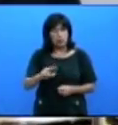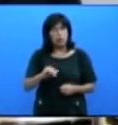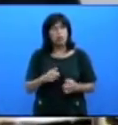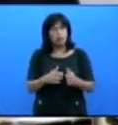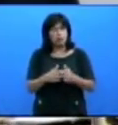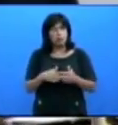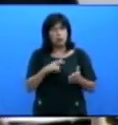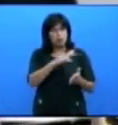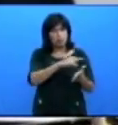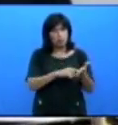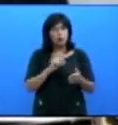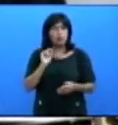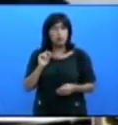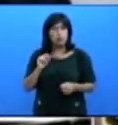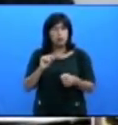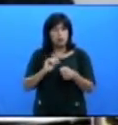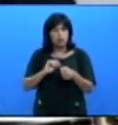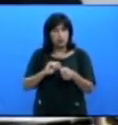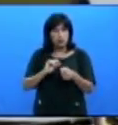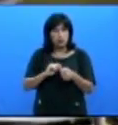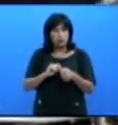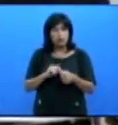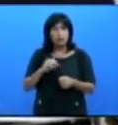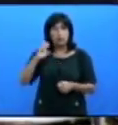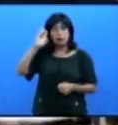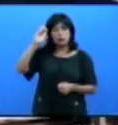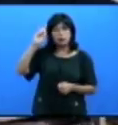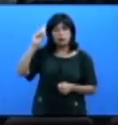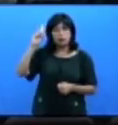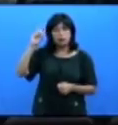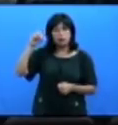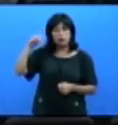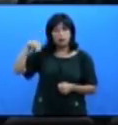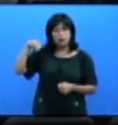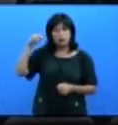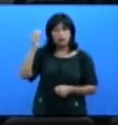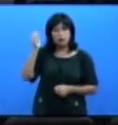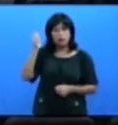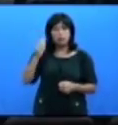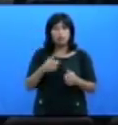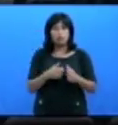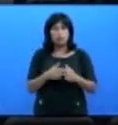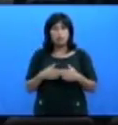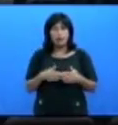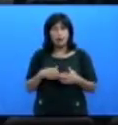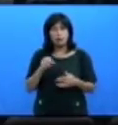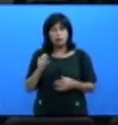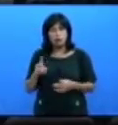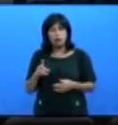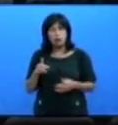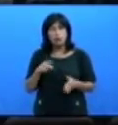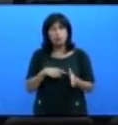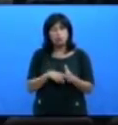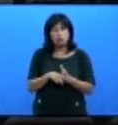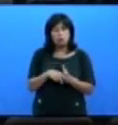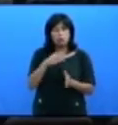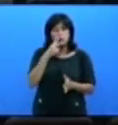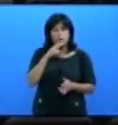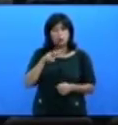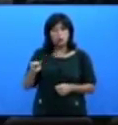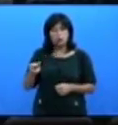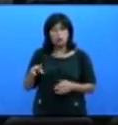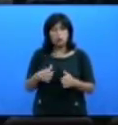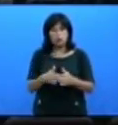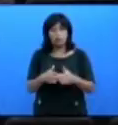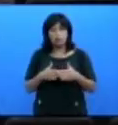396-2010, de autoria da vereadora Edna Flor. Eu peço apenas para observar, senhor secretário, né, bem como